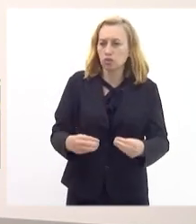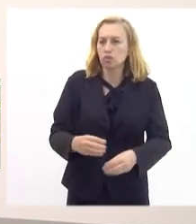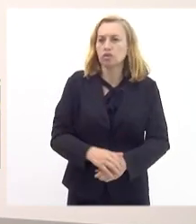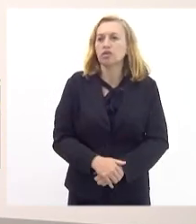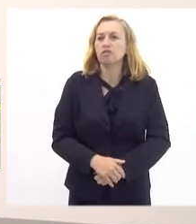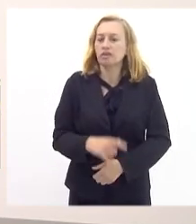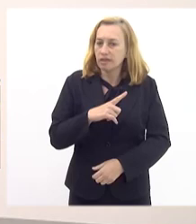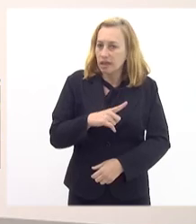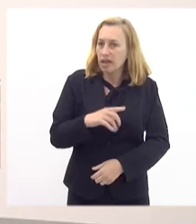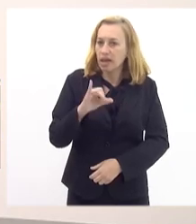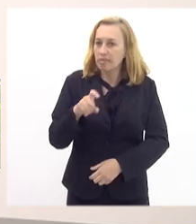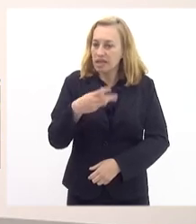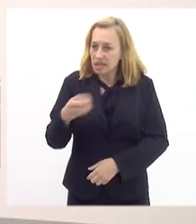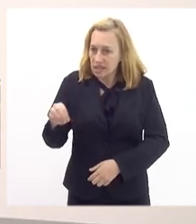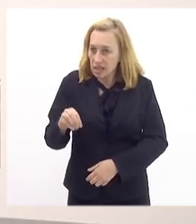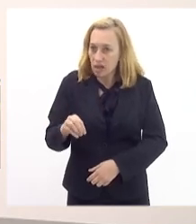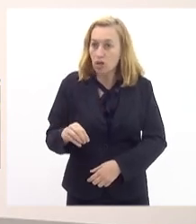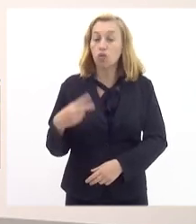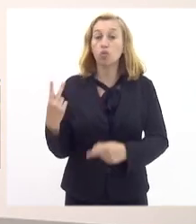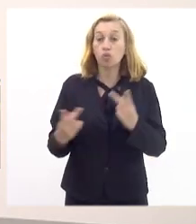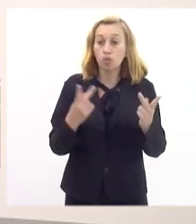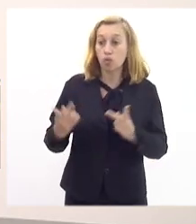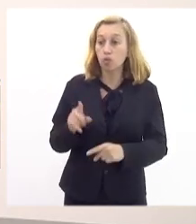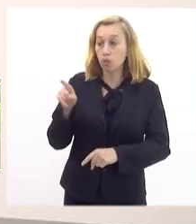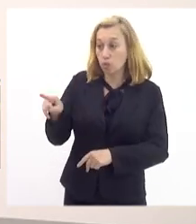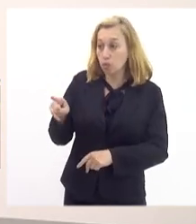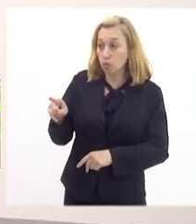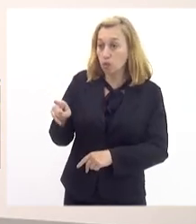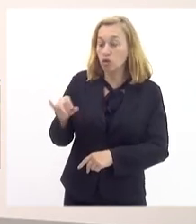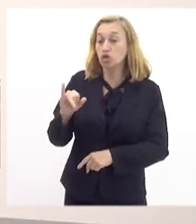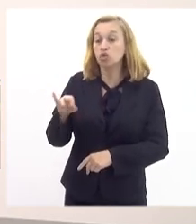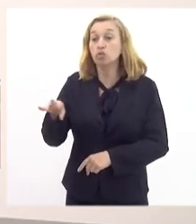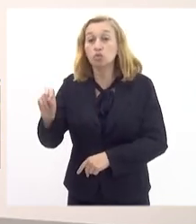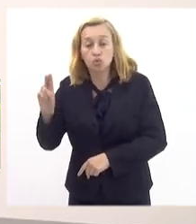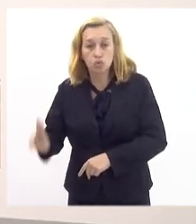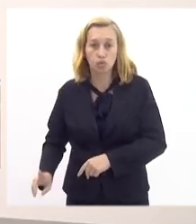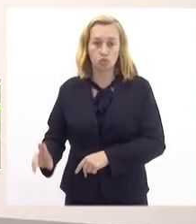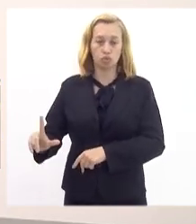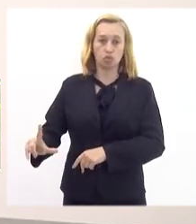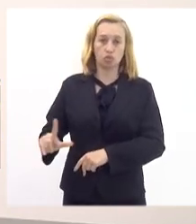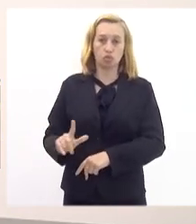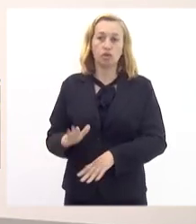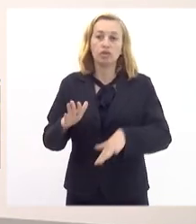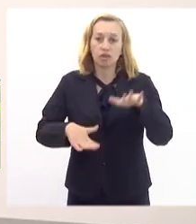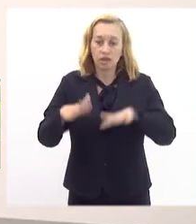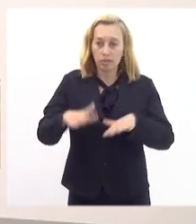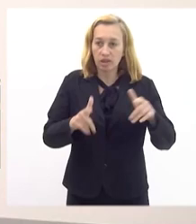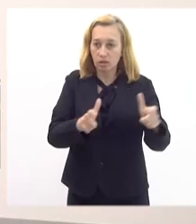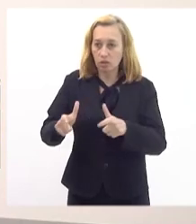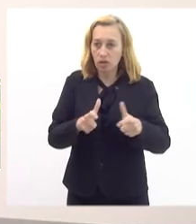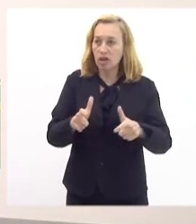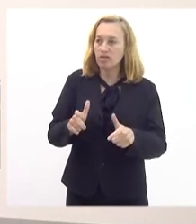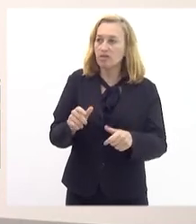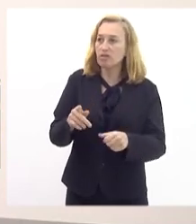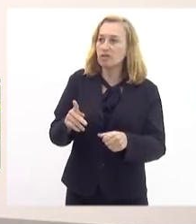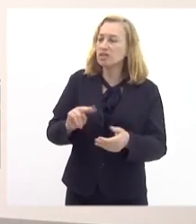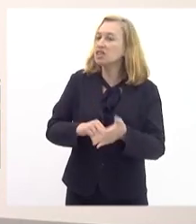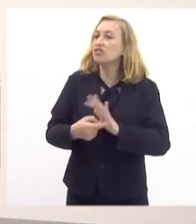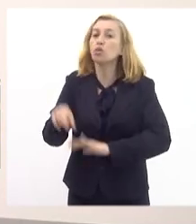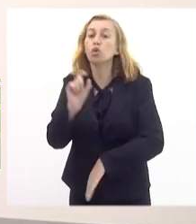emissão vai ter me são os ventos predominantes eles são ventos de Sul é indeterminada a gente tem que isso quer dizer